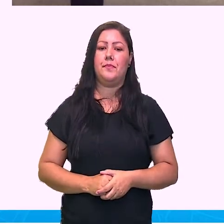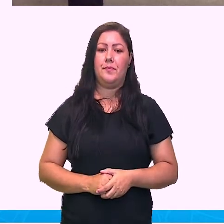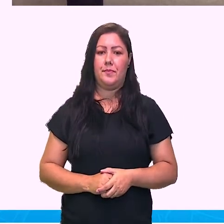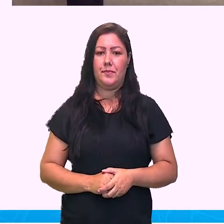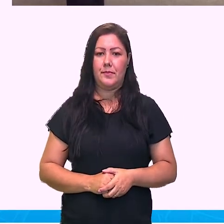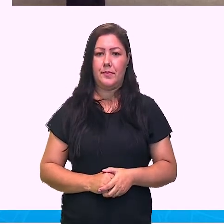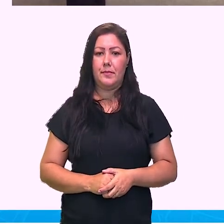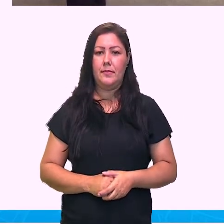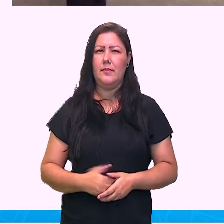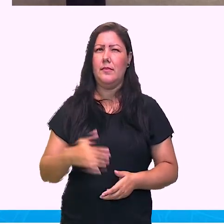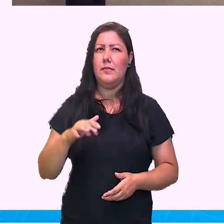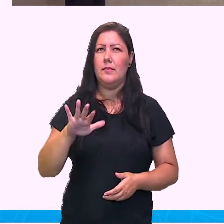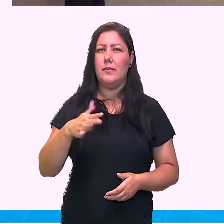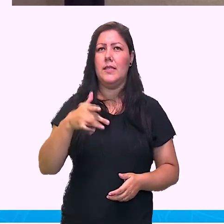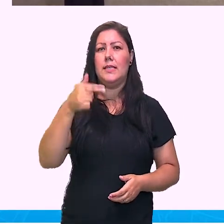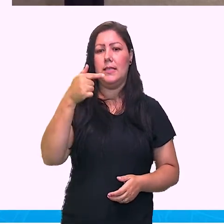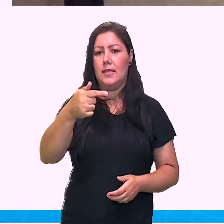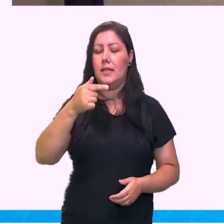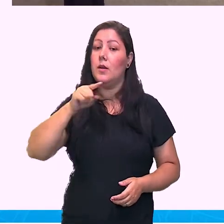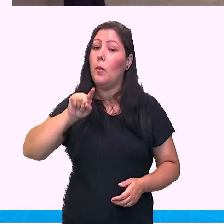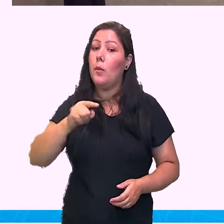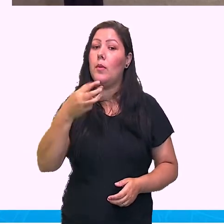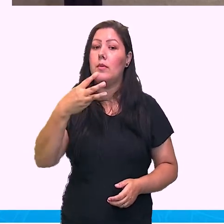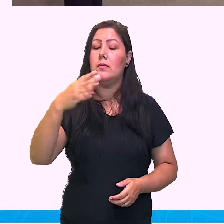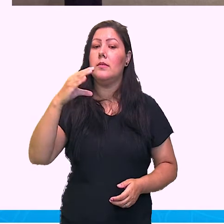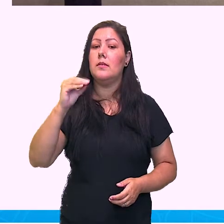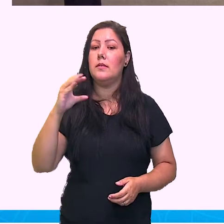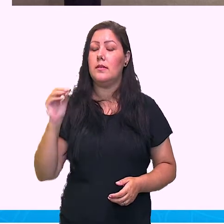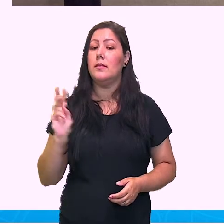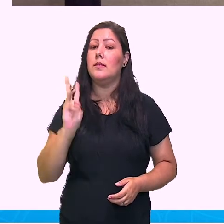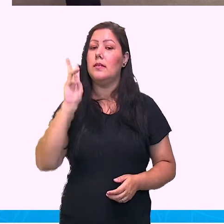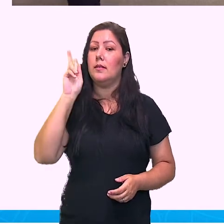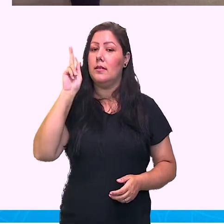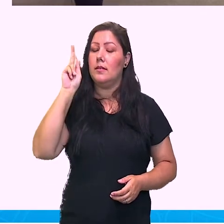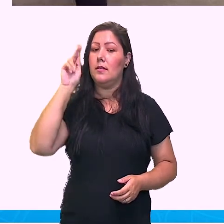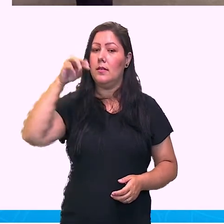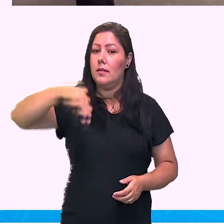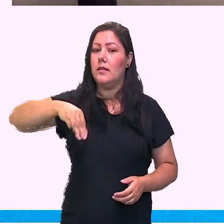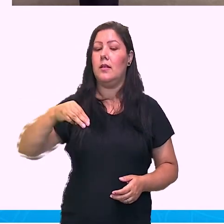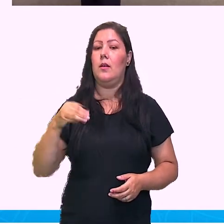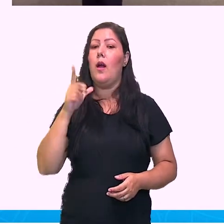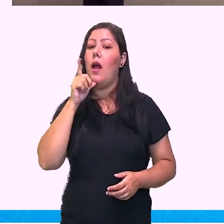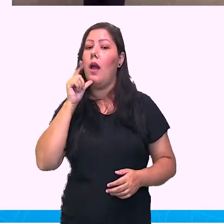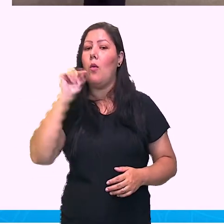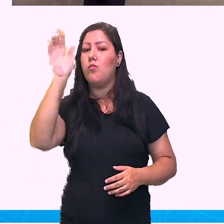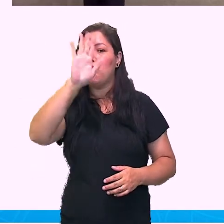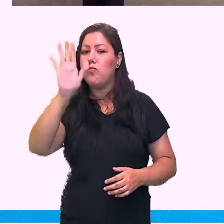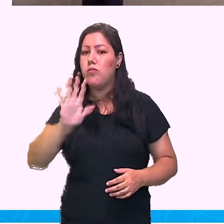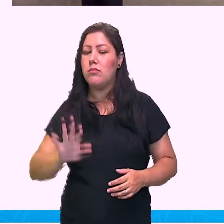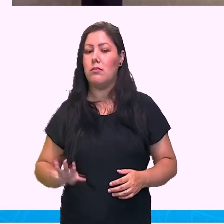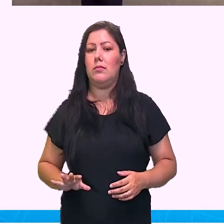7.300 quilômetros banhado pelo Oceano Atlântico e